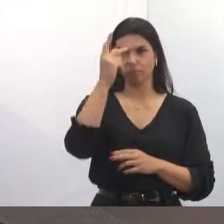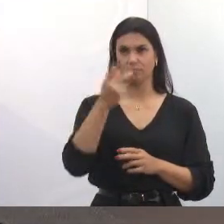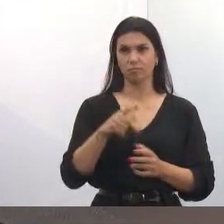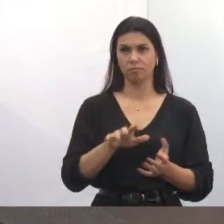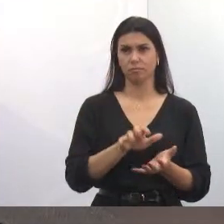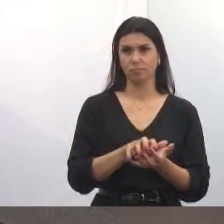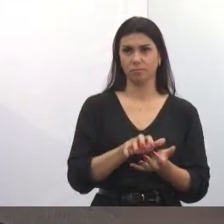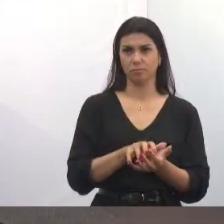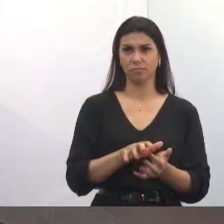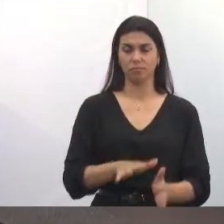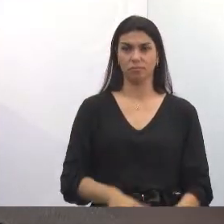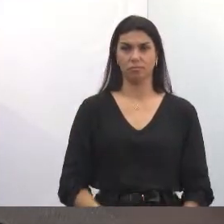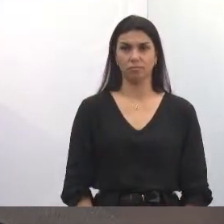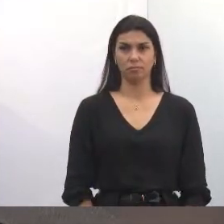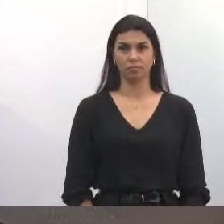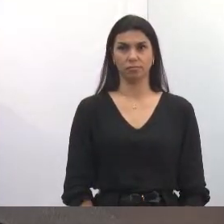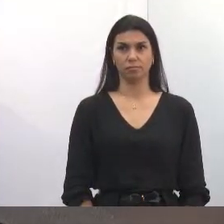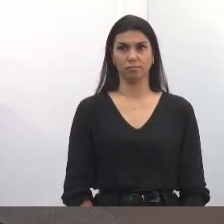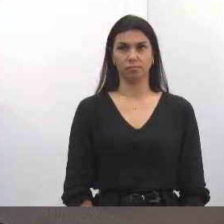Jacareí.